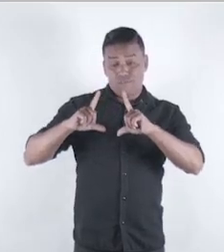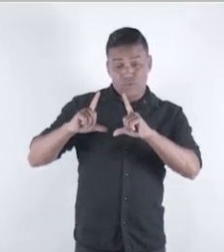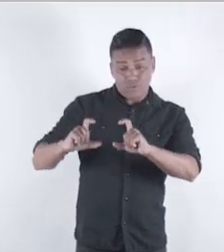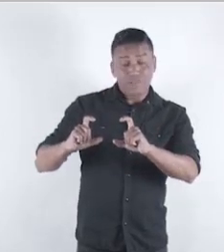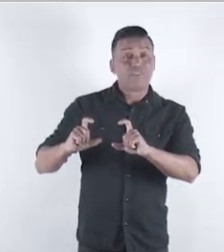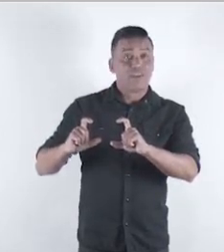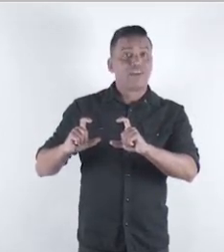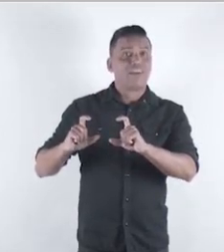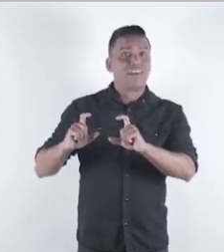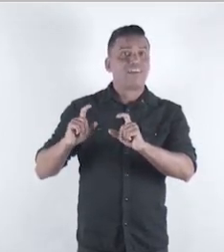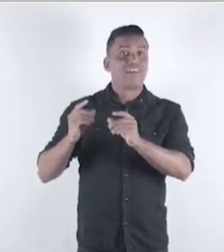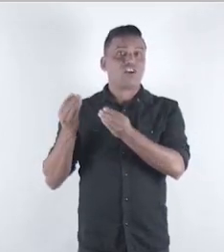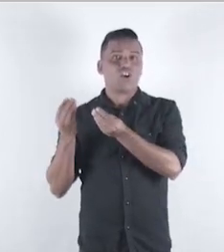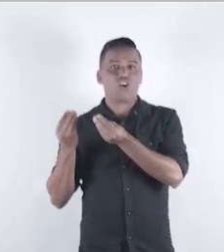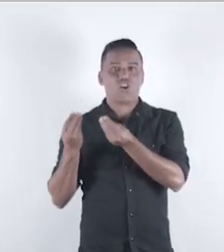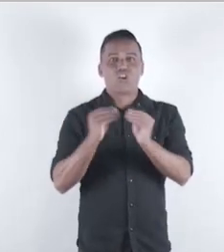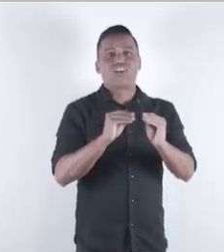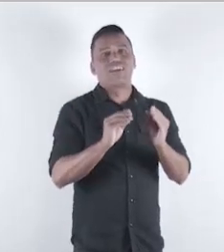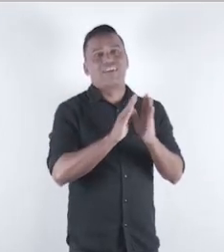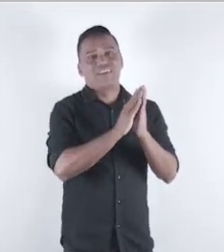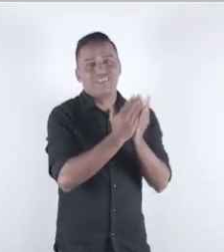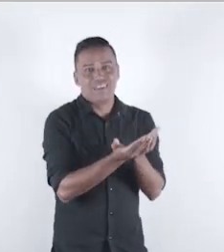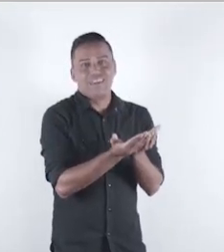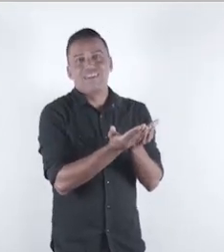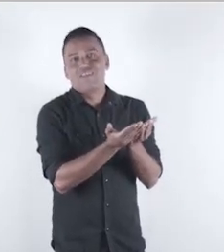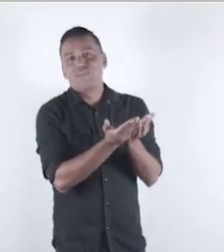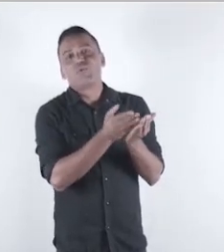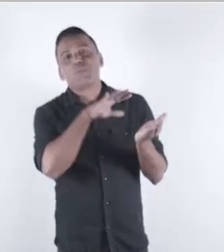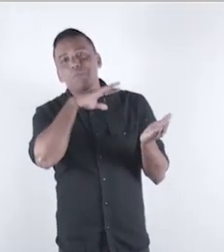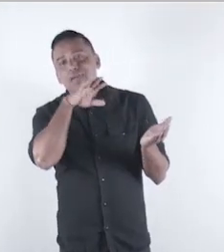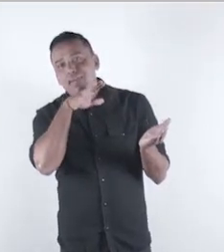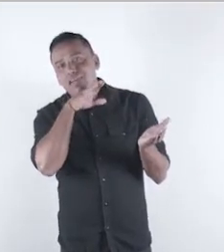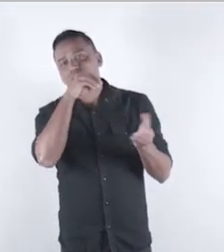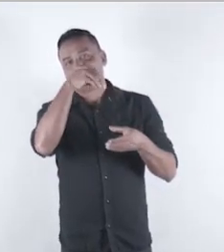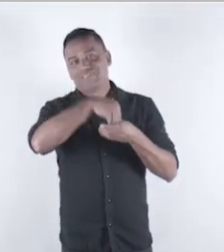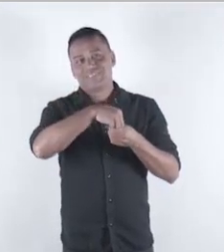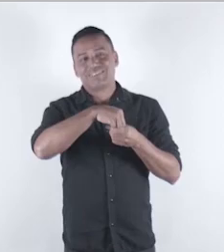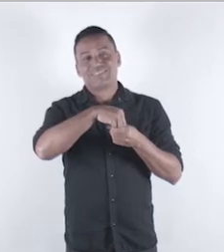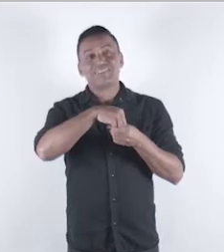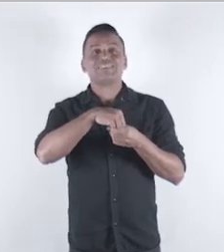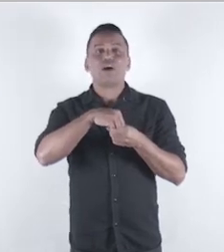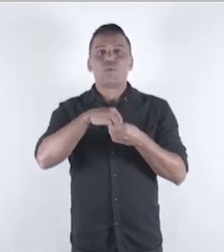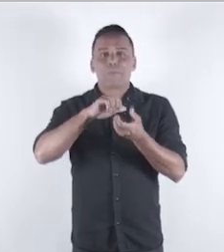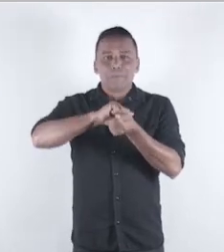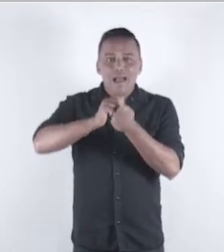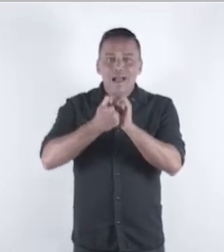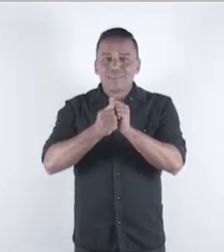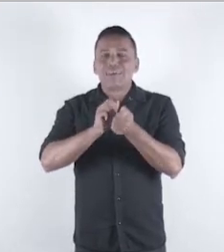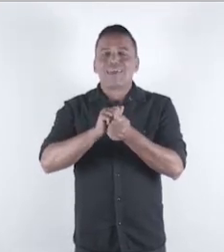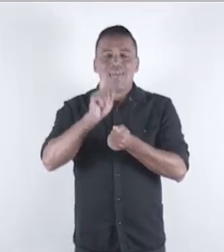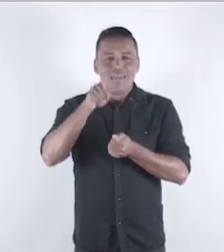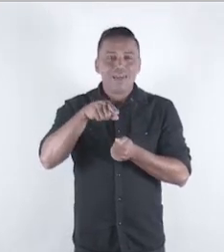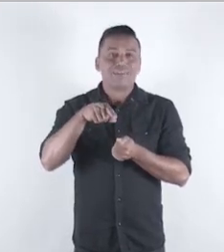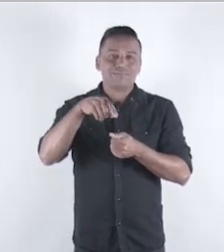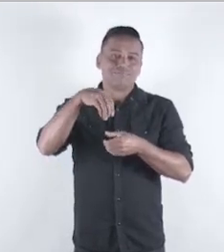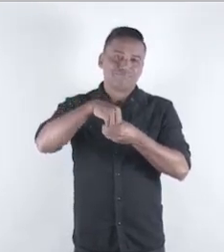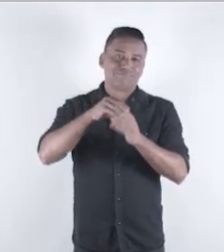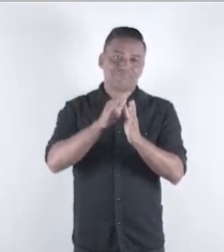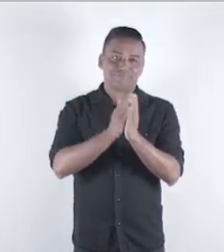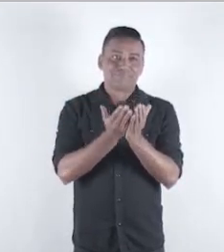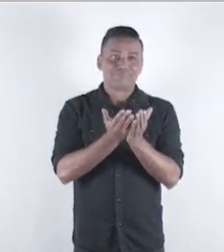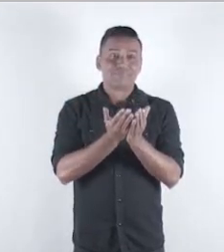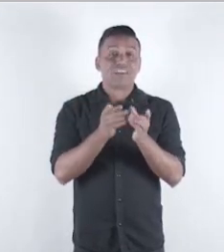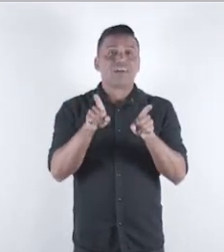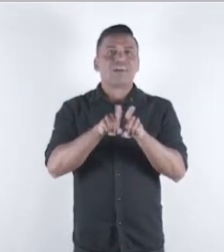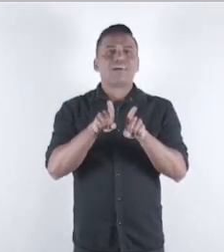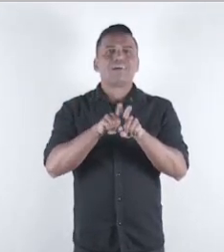fotografei e usei como textura para criar esses bichos novos, né? Então o uso da massinha no livro foi aí. Além da massinha,